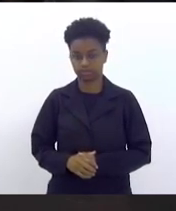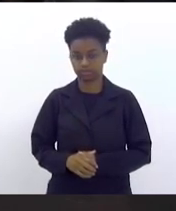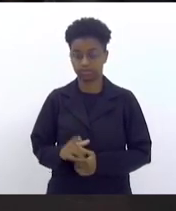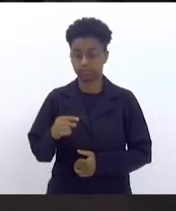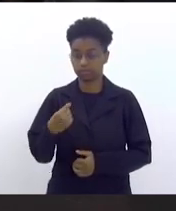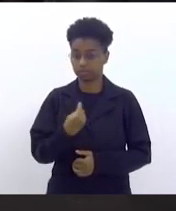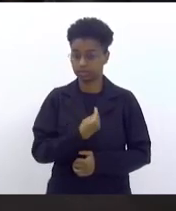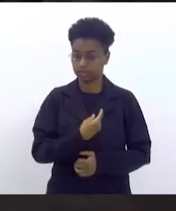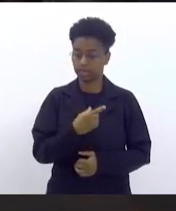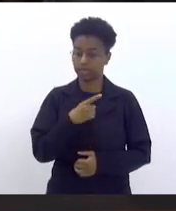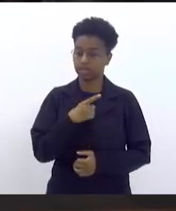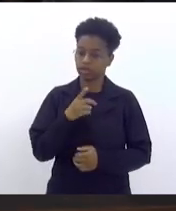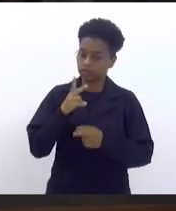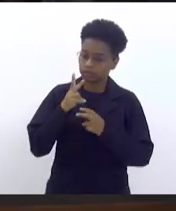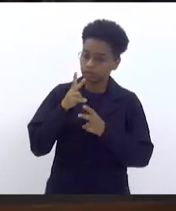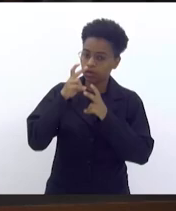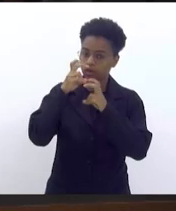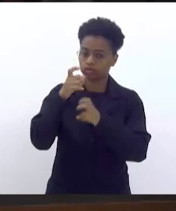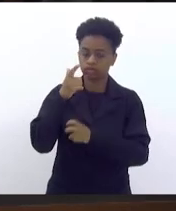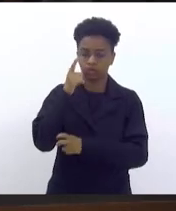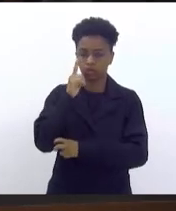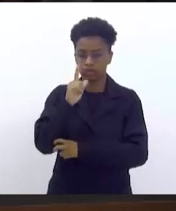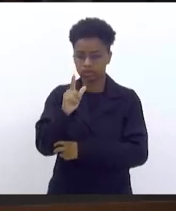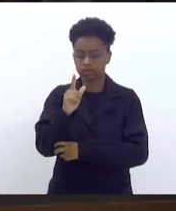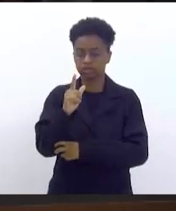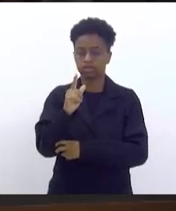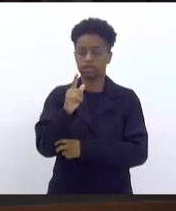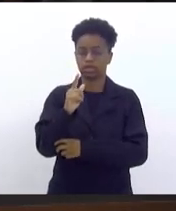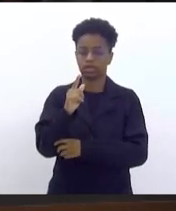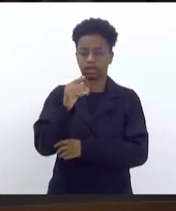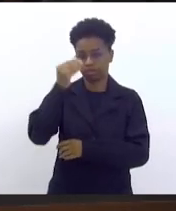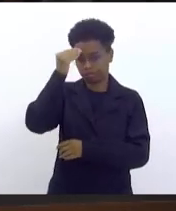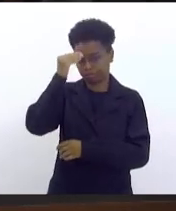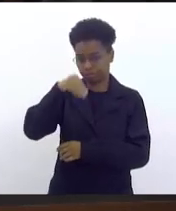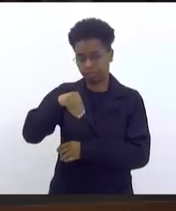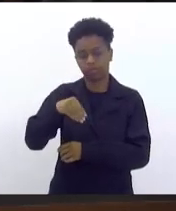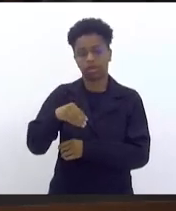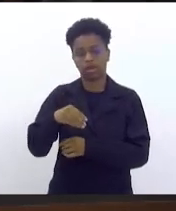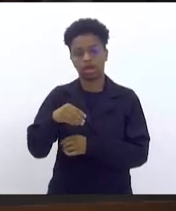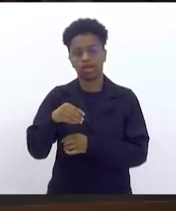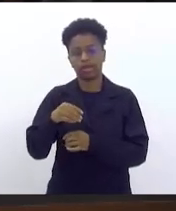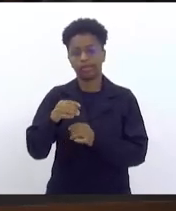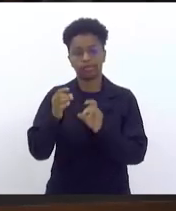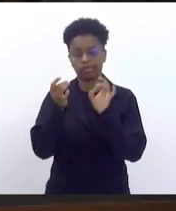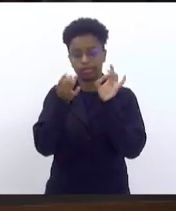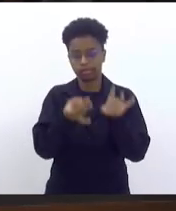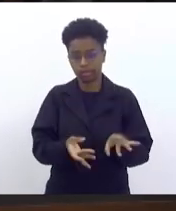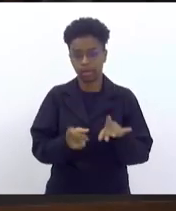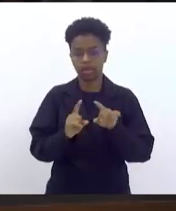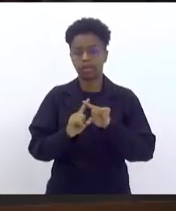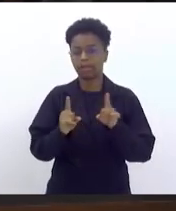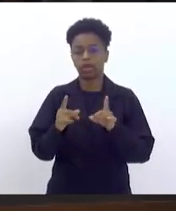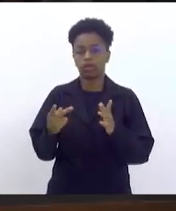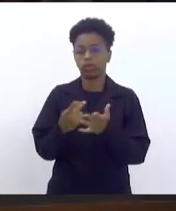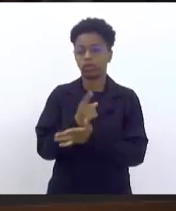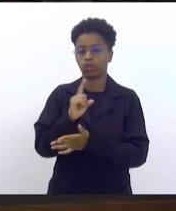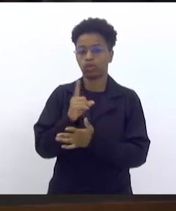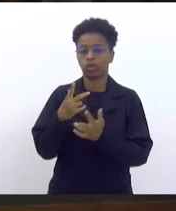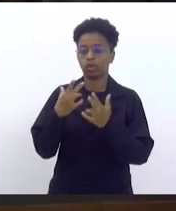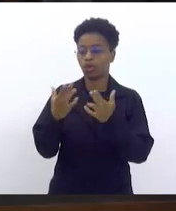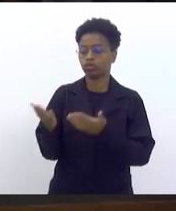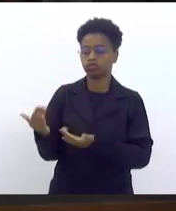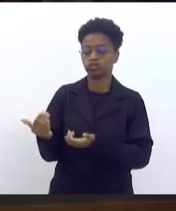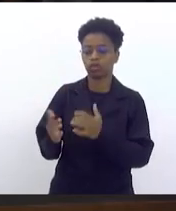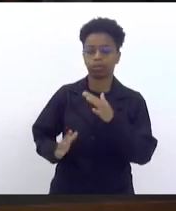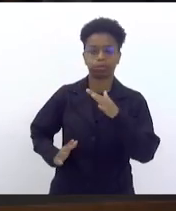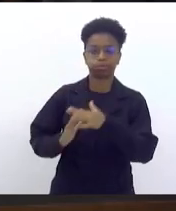teve forças passar a situação passar a situação e não chegar esses extremo que esses jovens aí que nós vimos chegando que